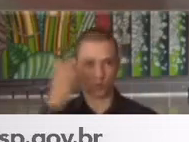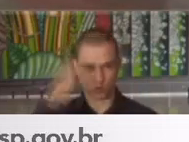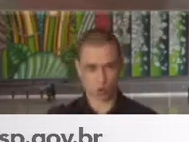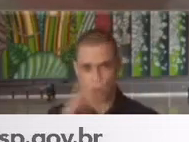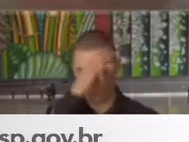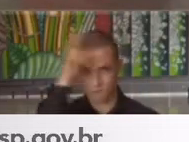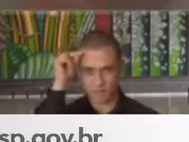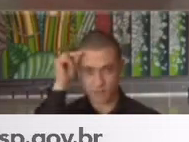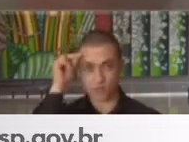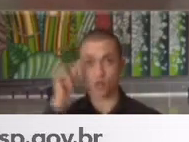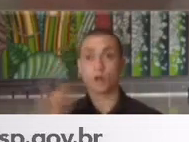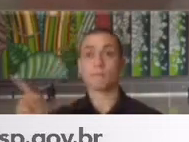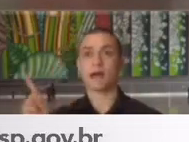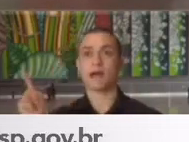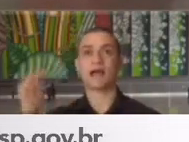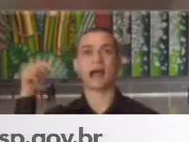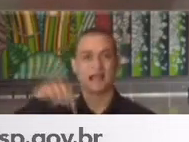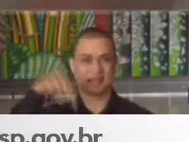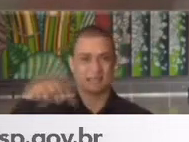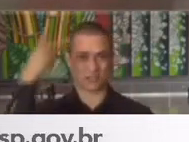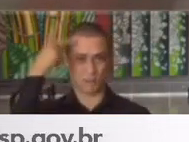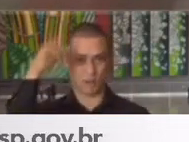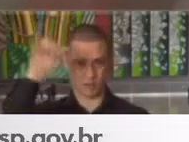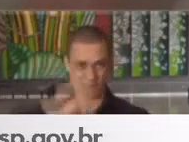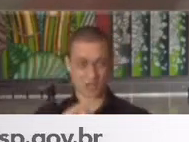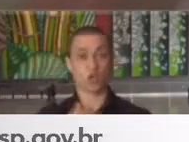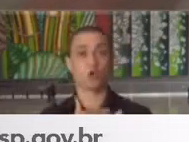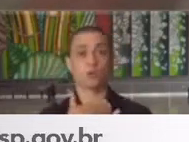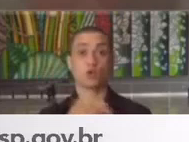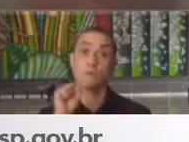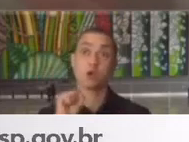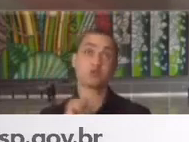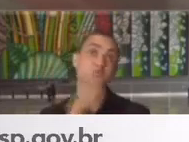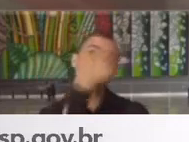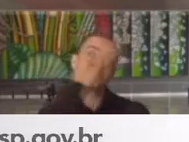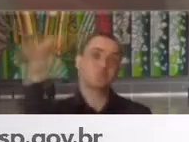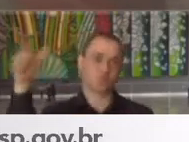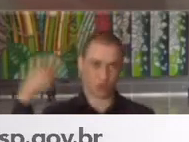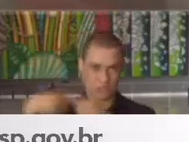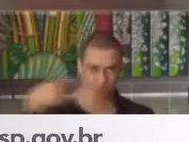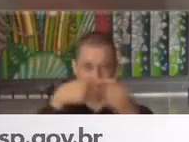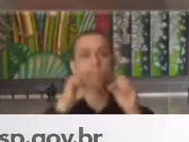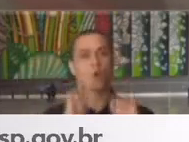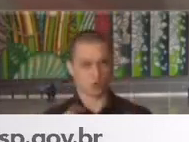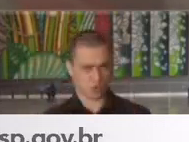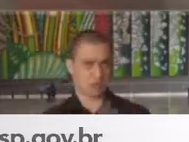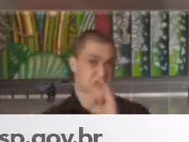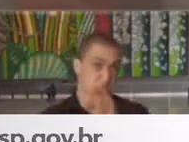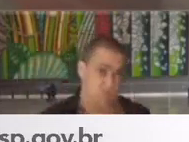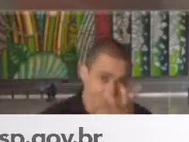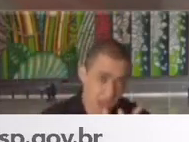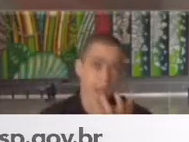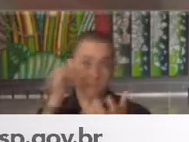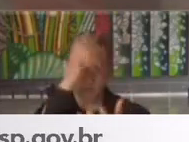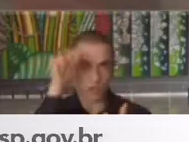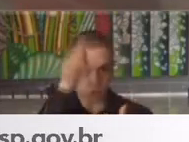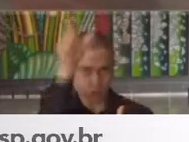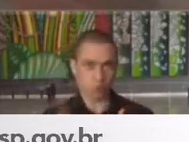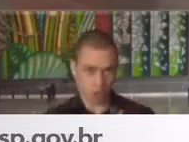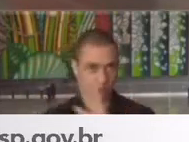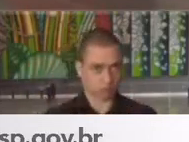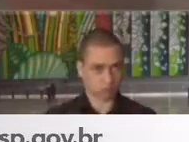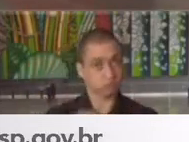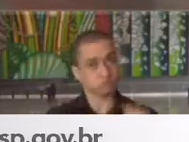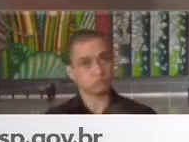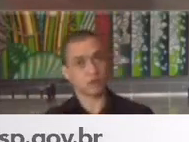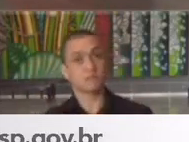Covas. Nós introduzimos aqui em São Paulo, na capital, e isso poderá ser feito também no interior do Estado, com a participação das prefeituras, evidentemente,